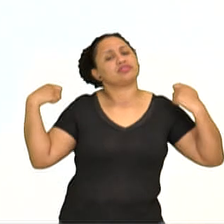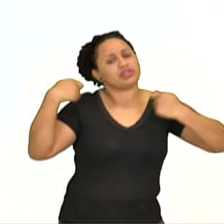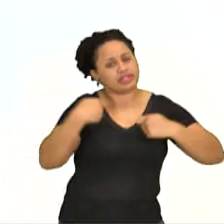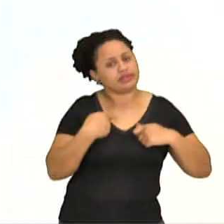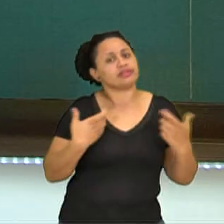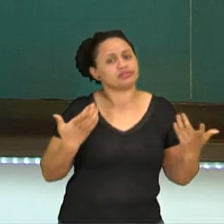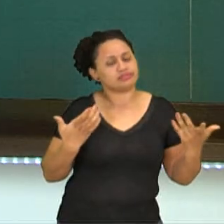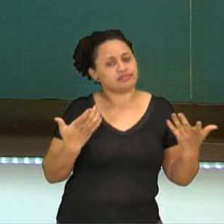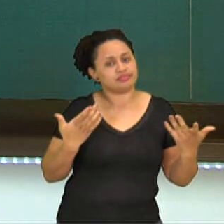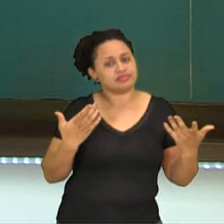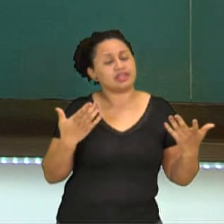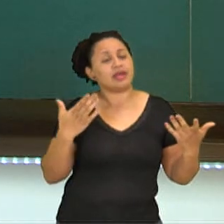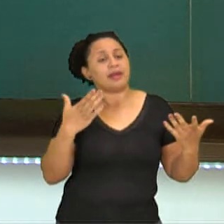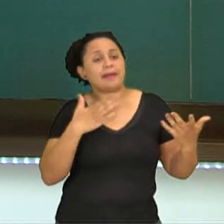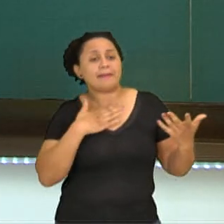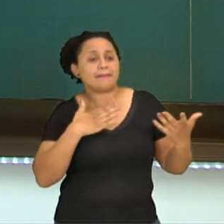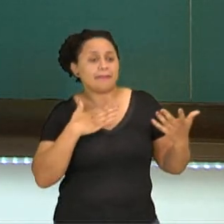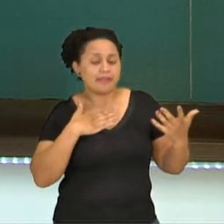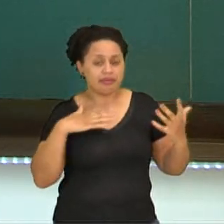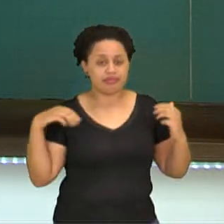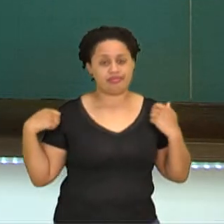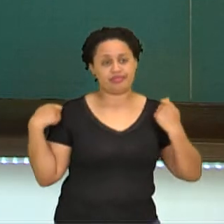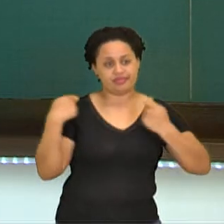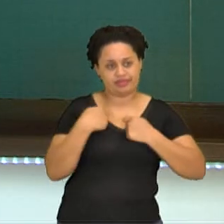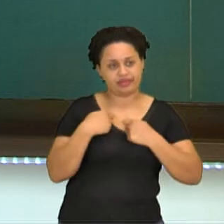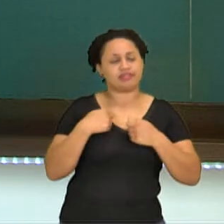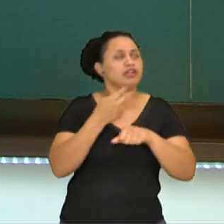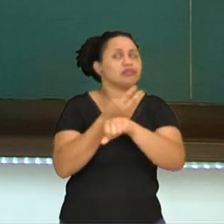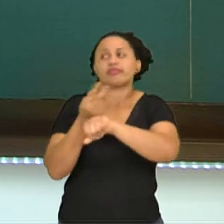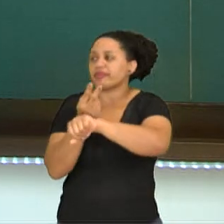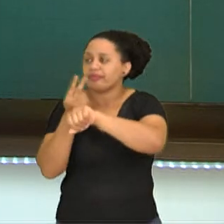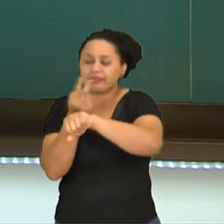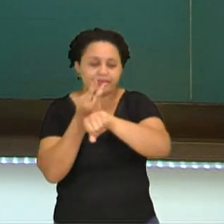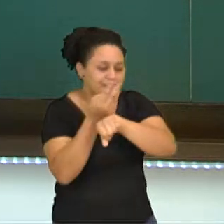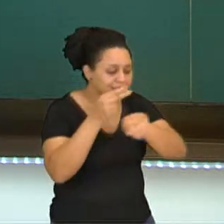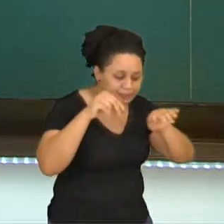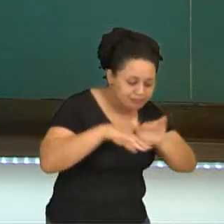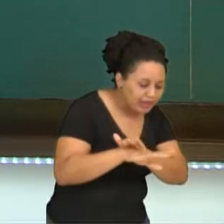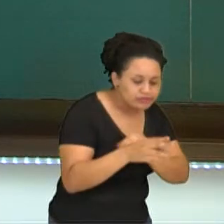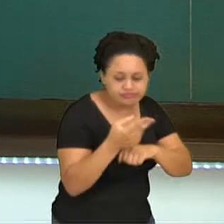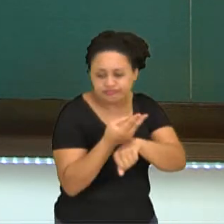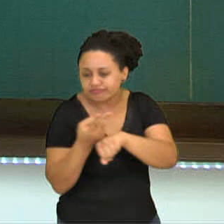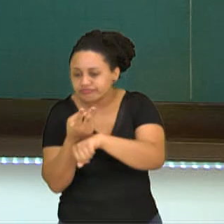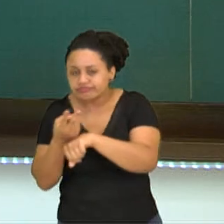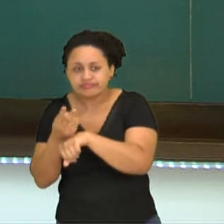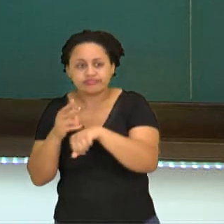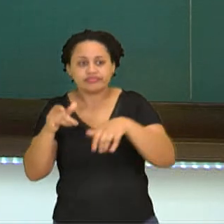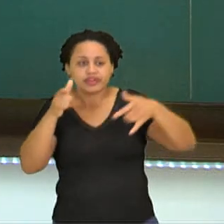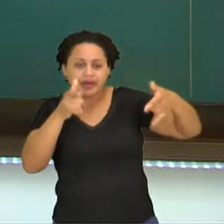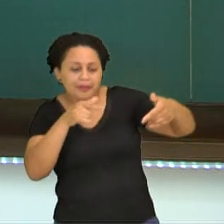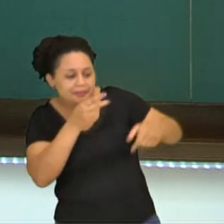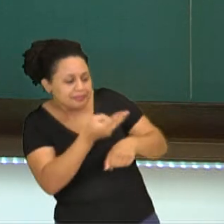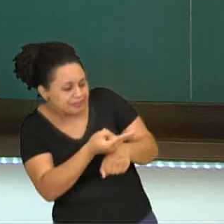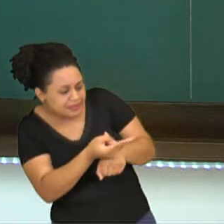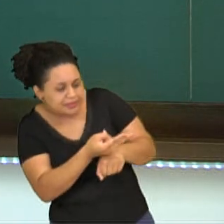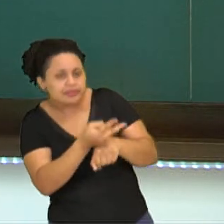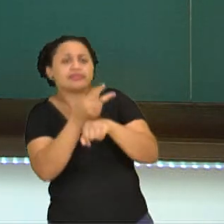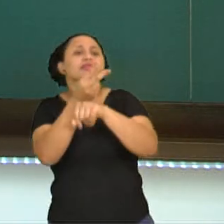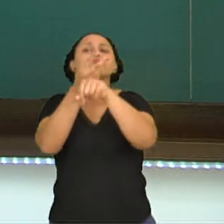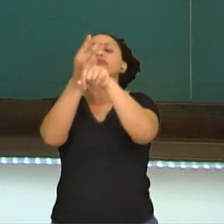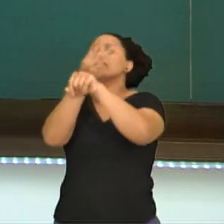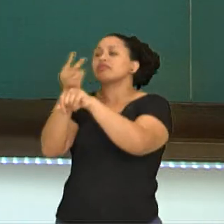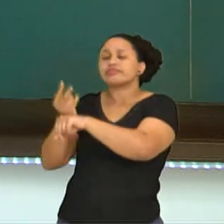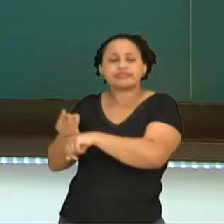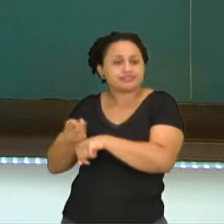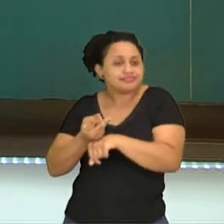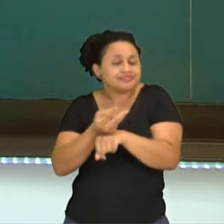jaqueta? My jacket. E aí ele procura, né, gente, embaixo da cama, em cima da